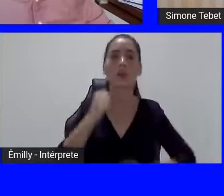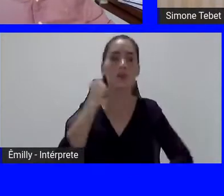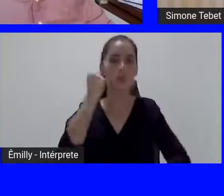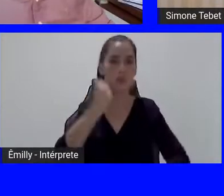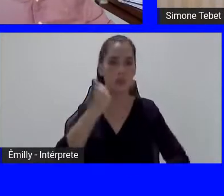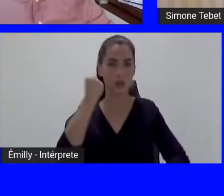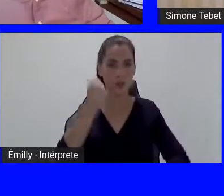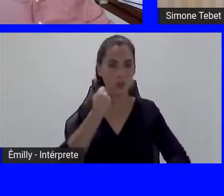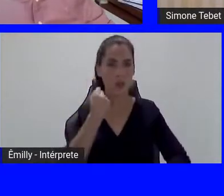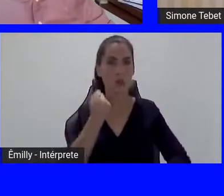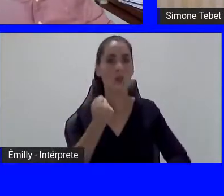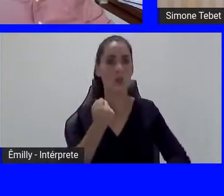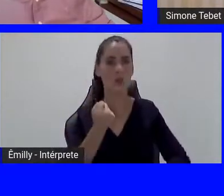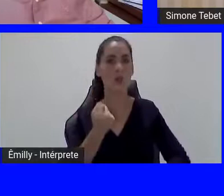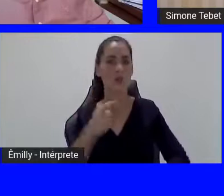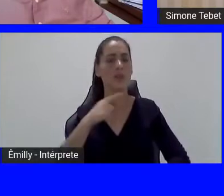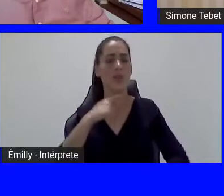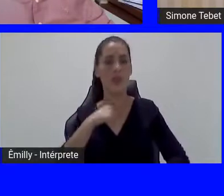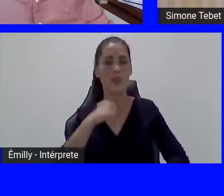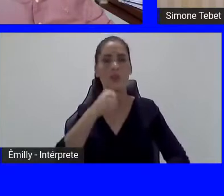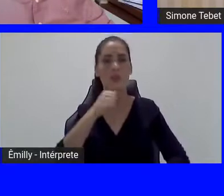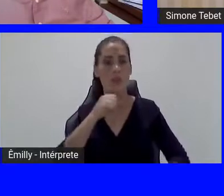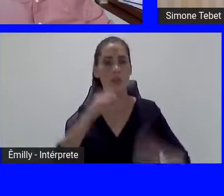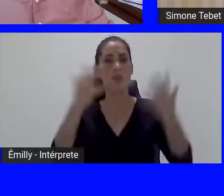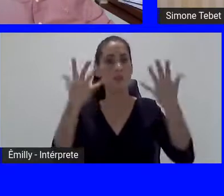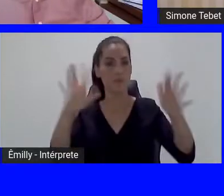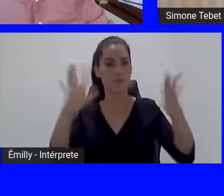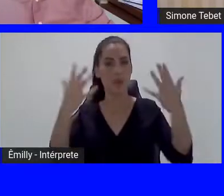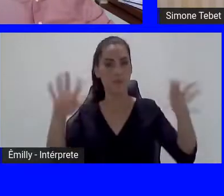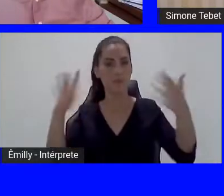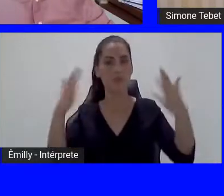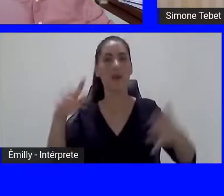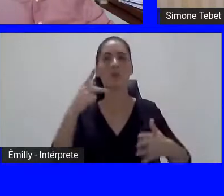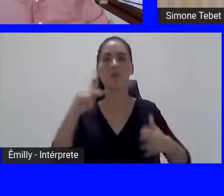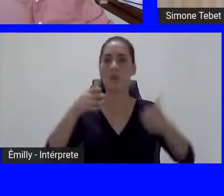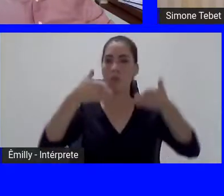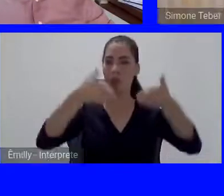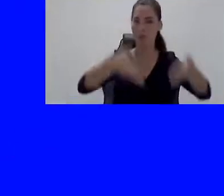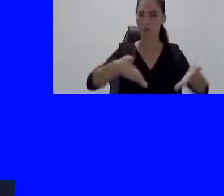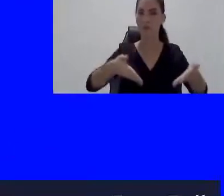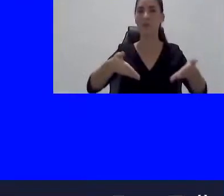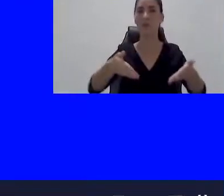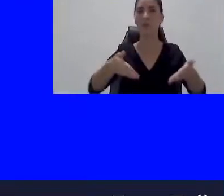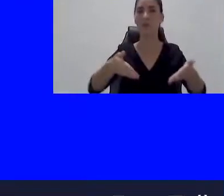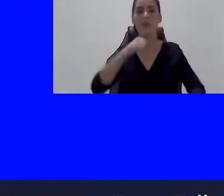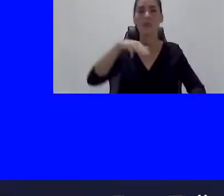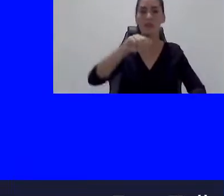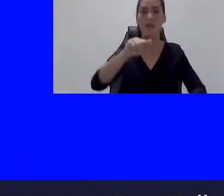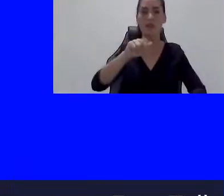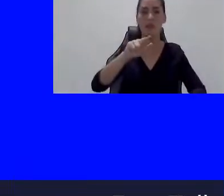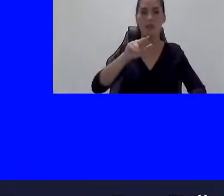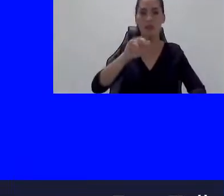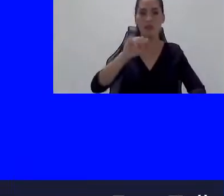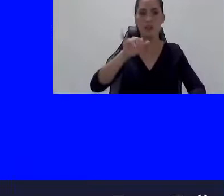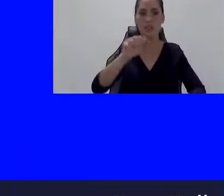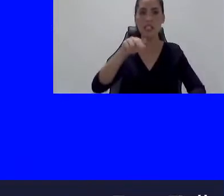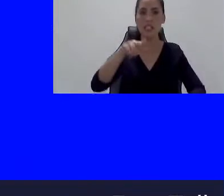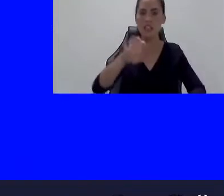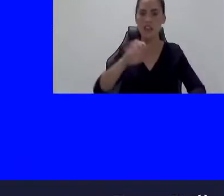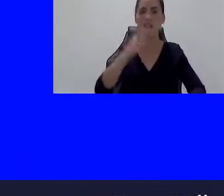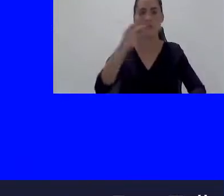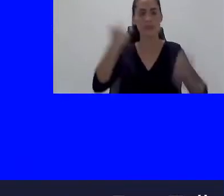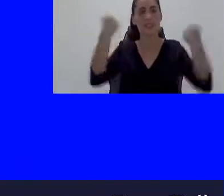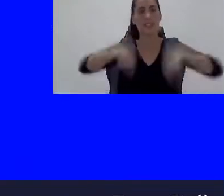Tem algumas mulheres parabenizando aqui a sua participação. Nós temos a Marijane Granado dizendo que precisamos de mulheres